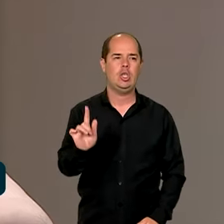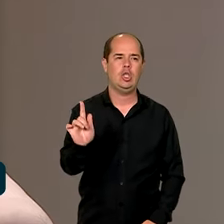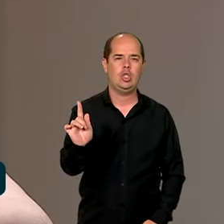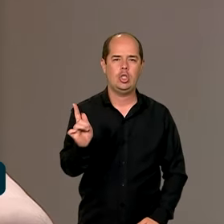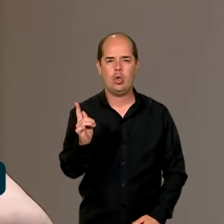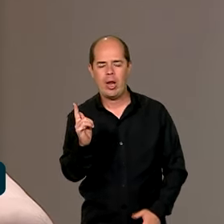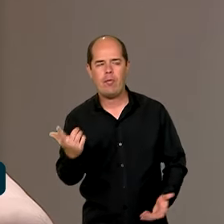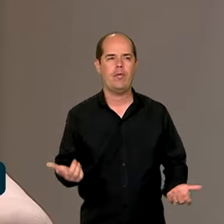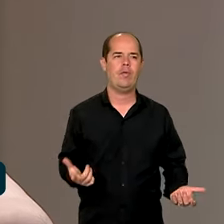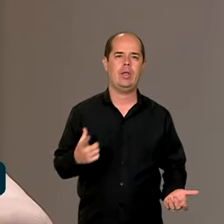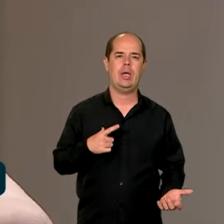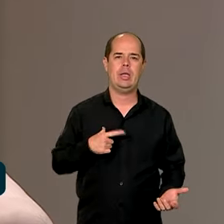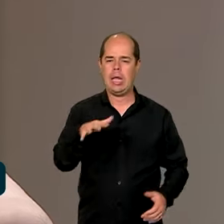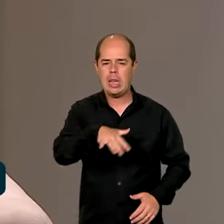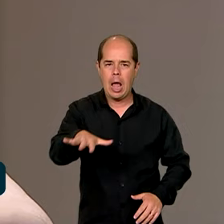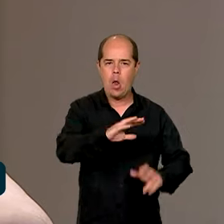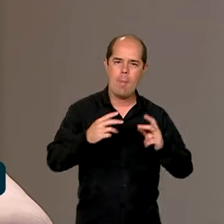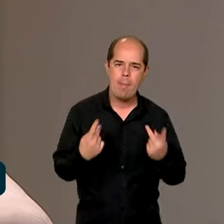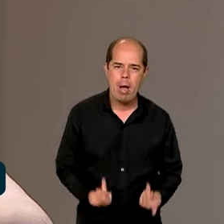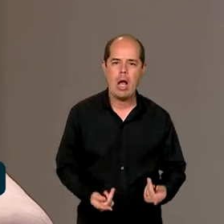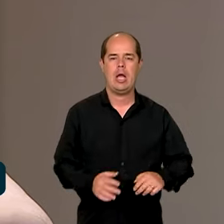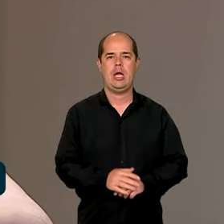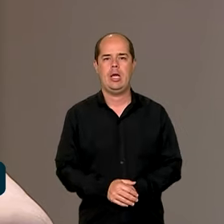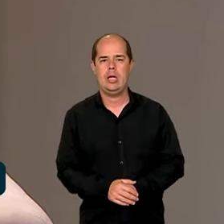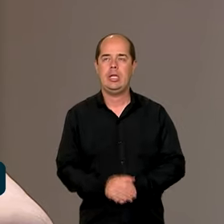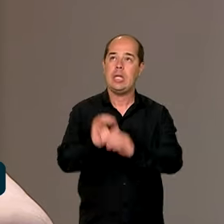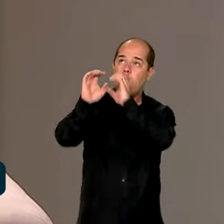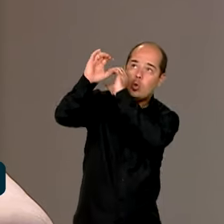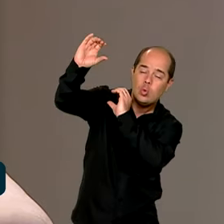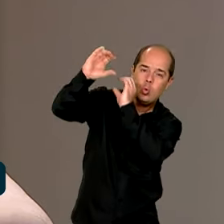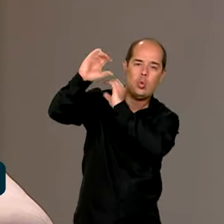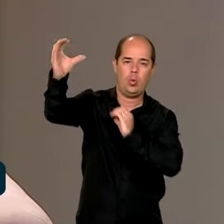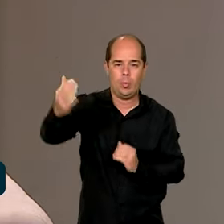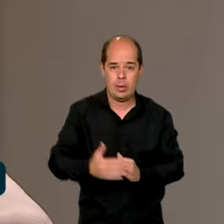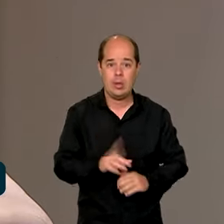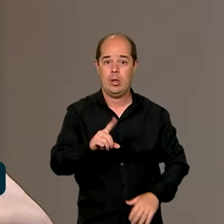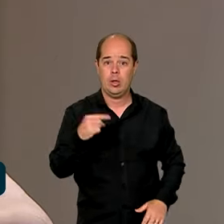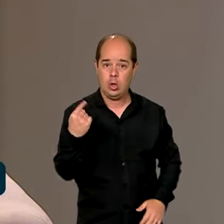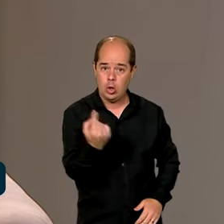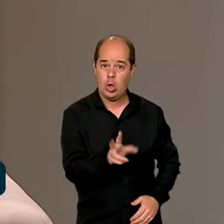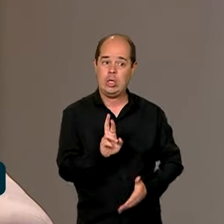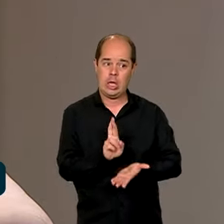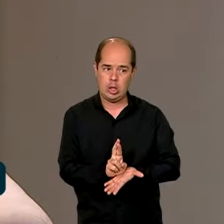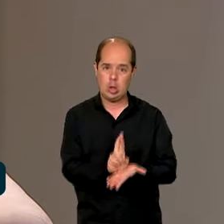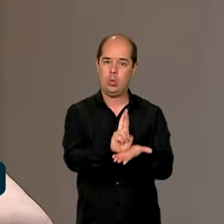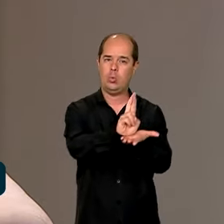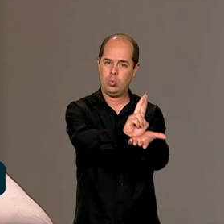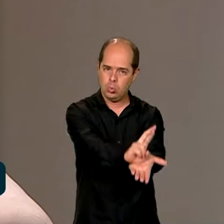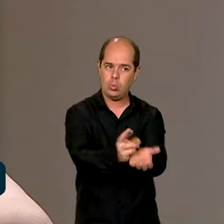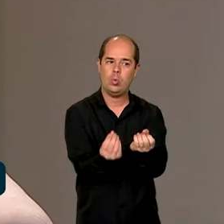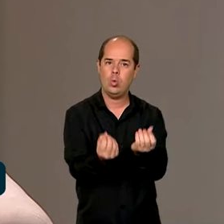área de Humanidades também. Nós damos recursos para essas Olimpíadas, para que os alunos aprendam fora